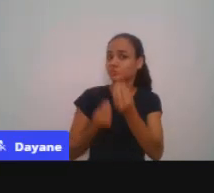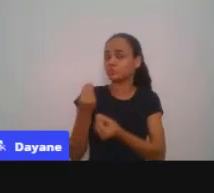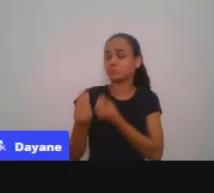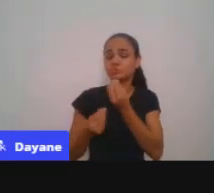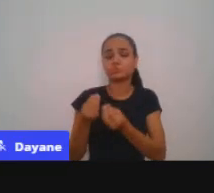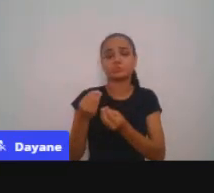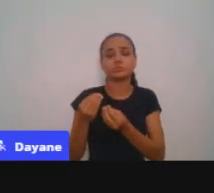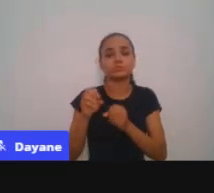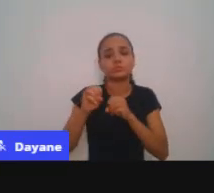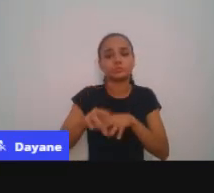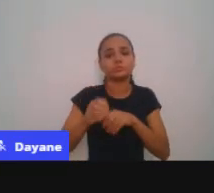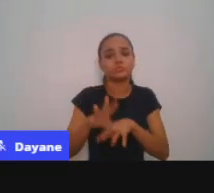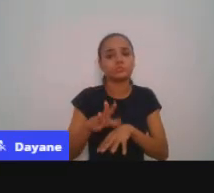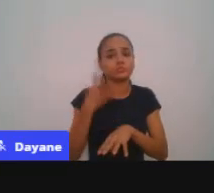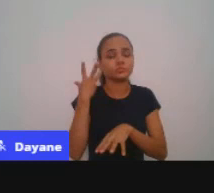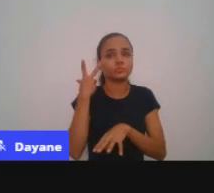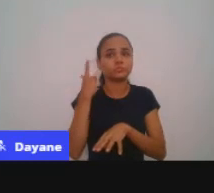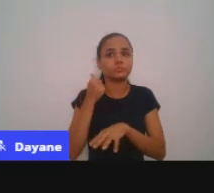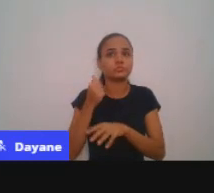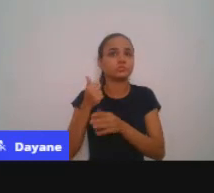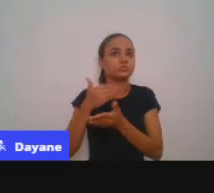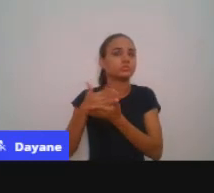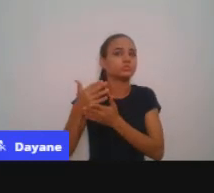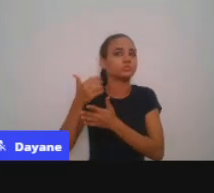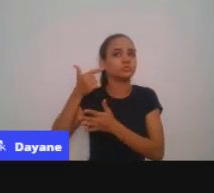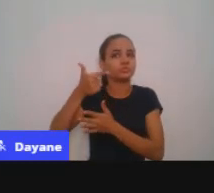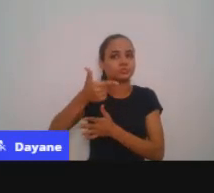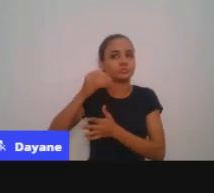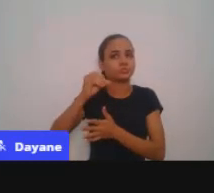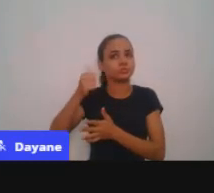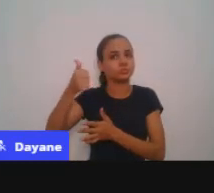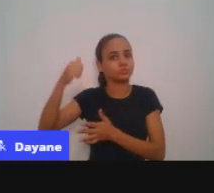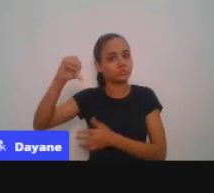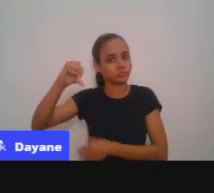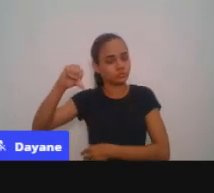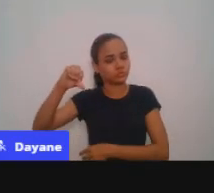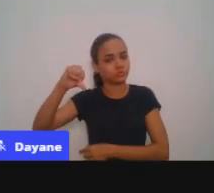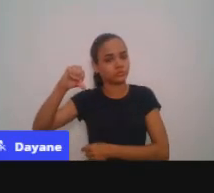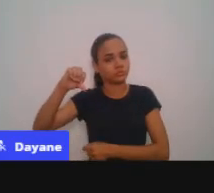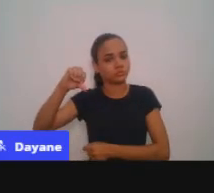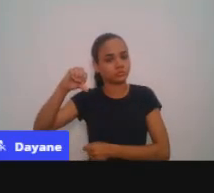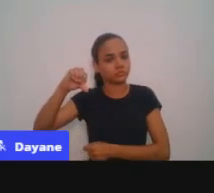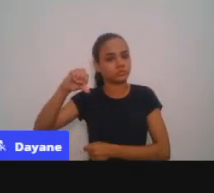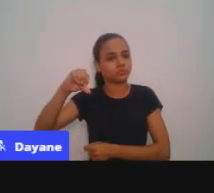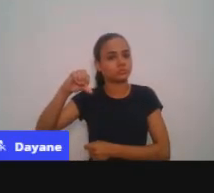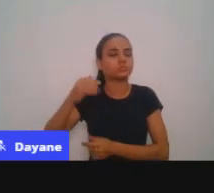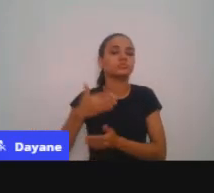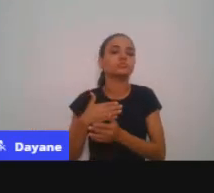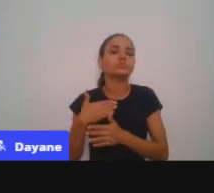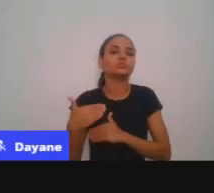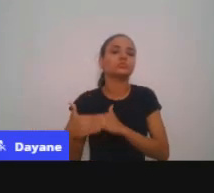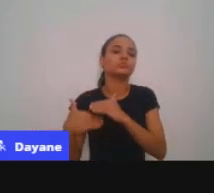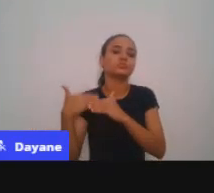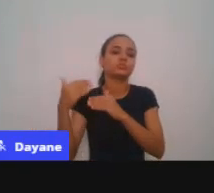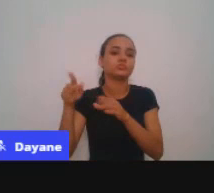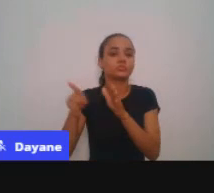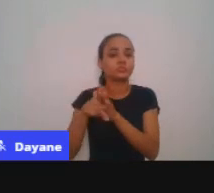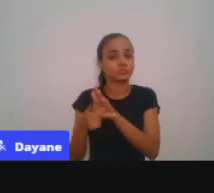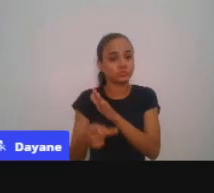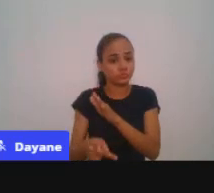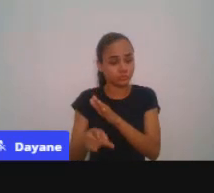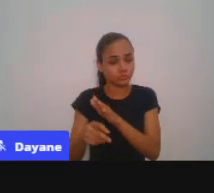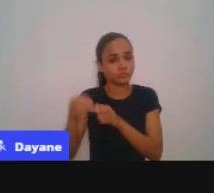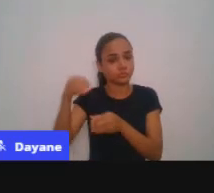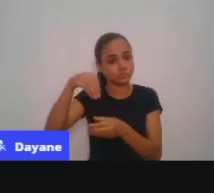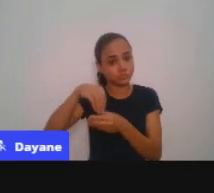estamos construindo a história da educação infantil no nosso país e tínhamos como identidade. Até que, de repente,